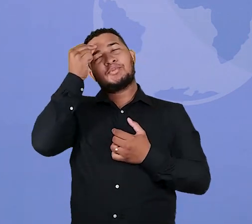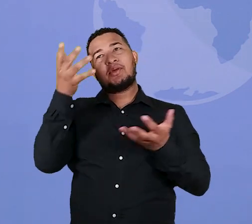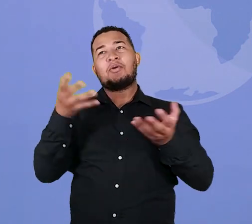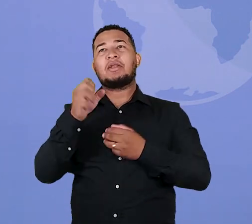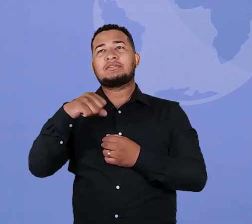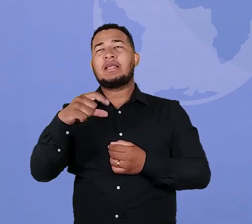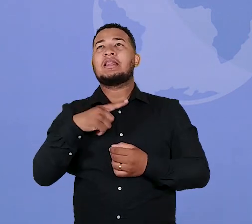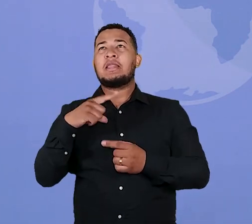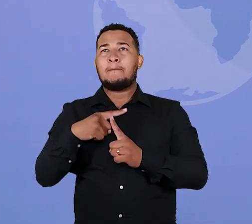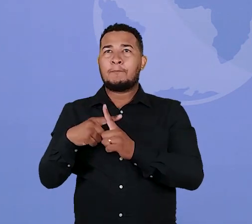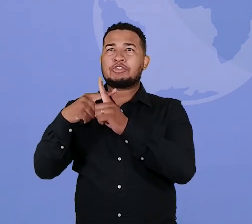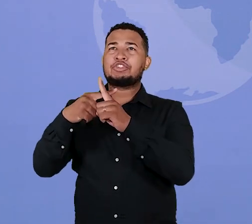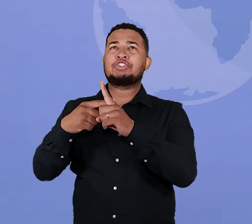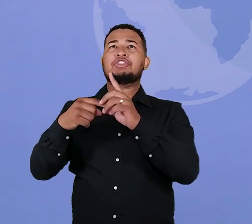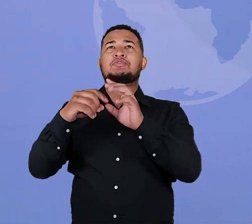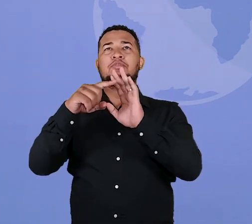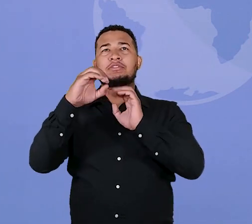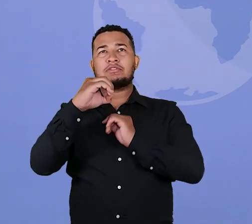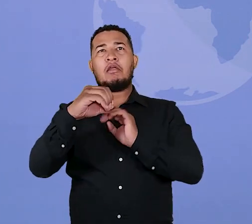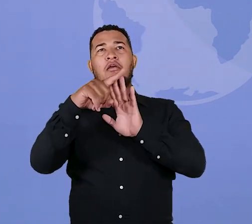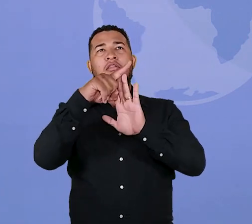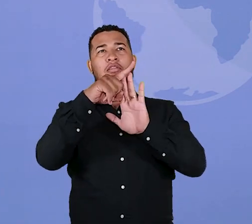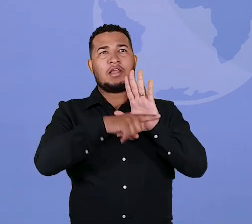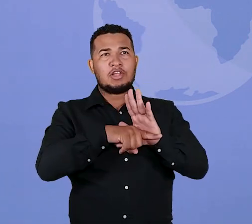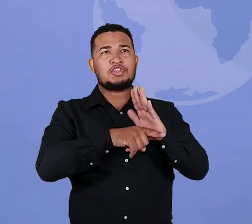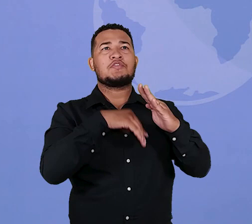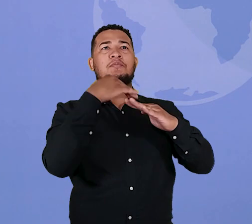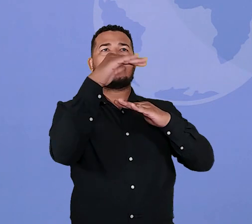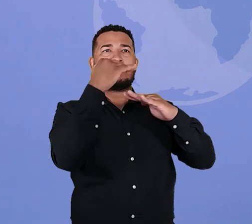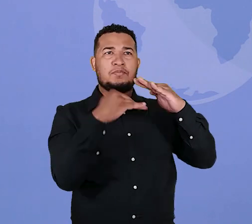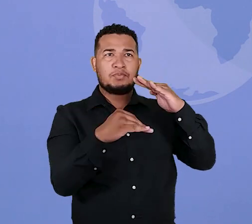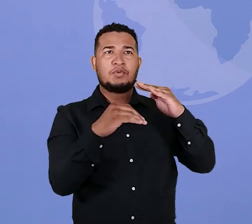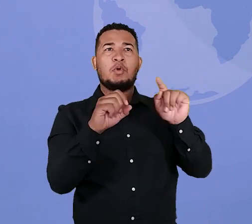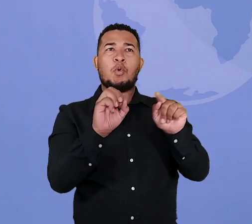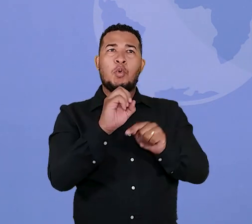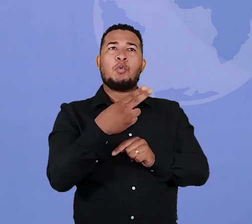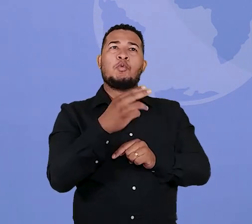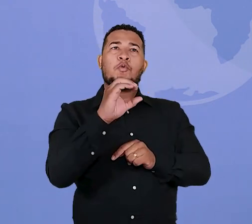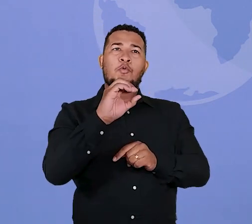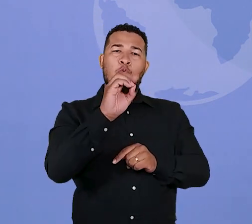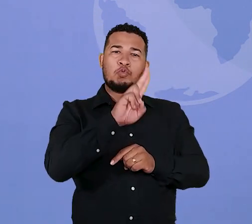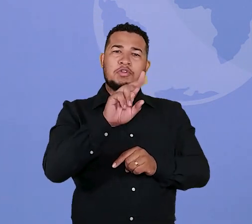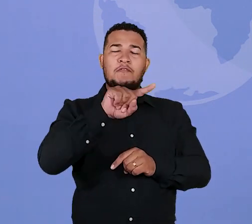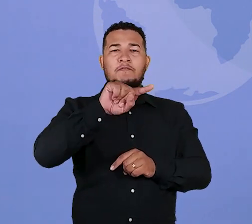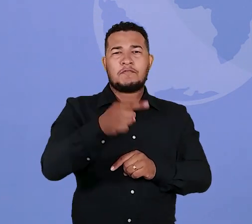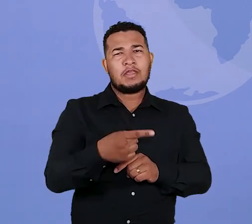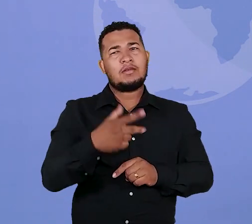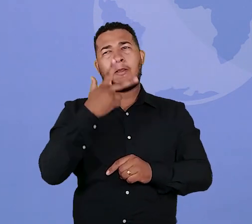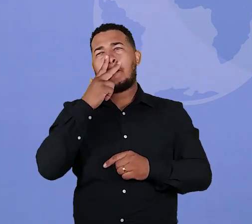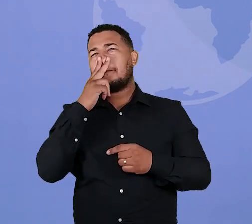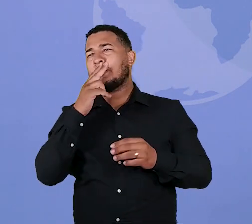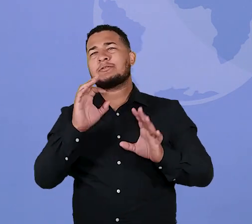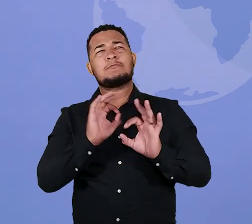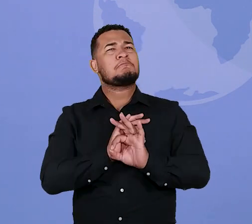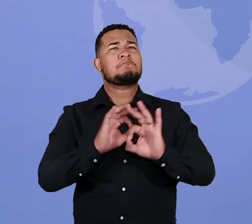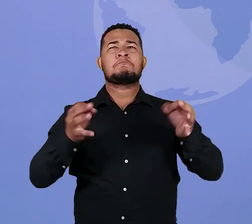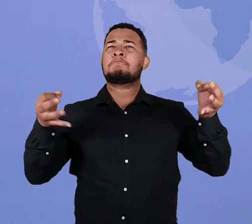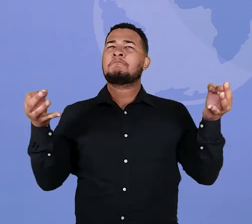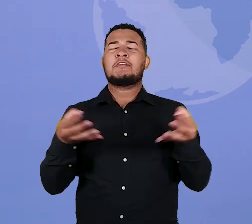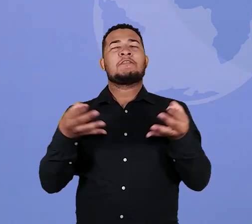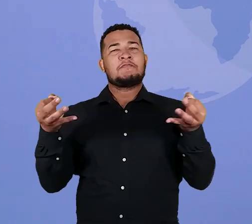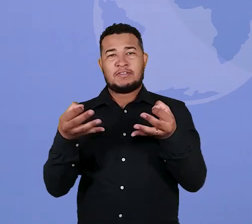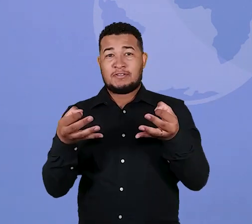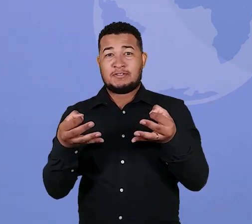Temos positivo, temos negativo, temos o zero, temos os decimais ou fracionários. Parecia